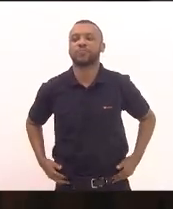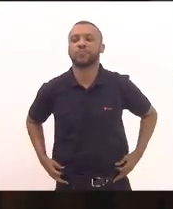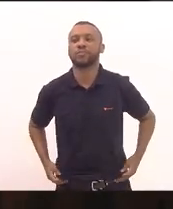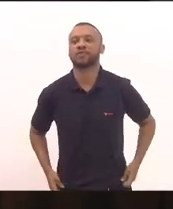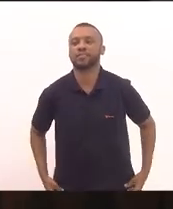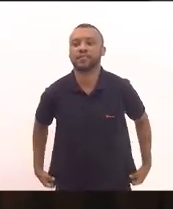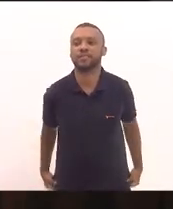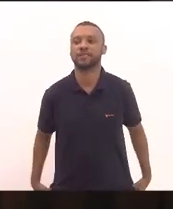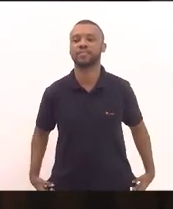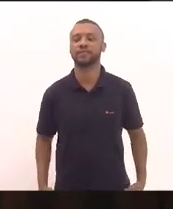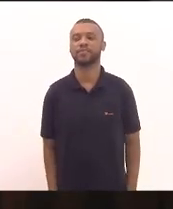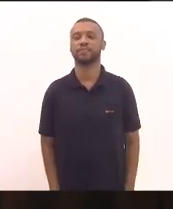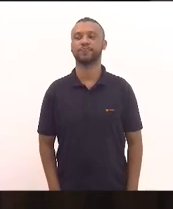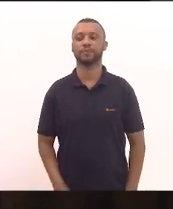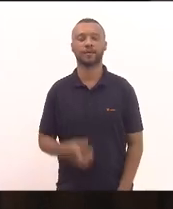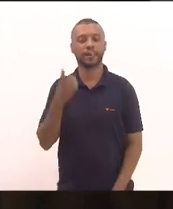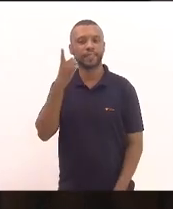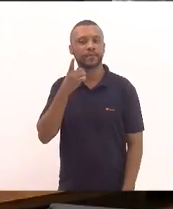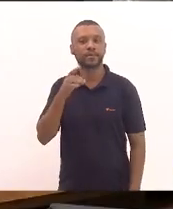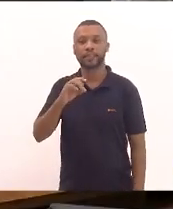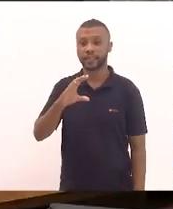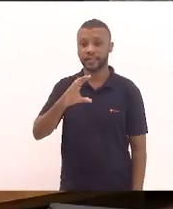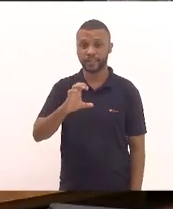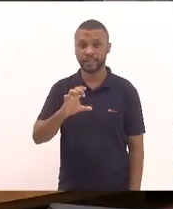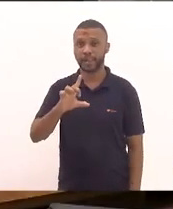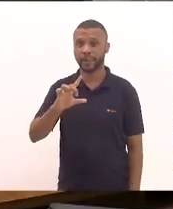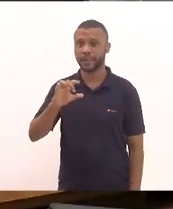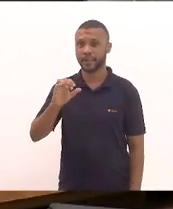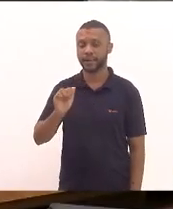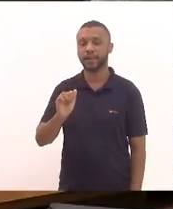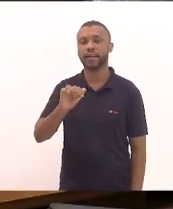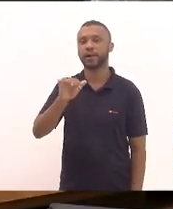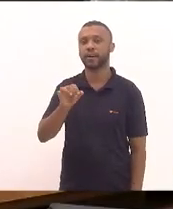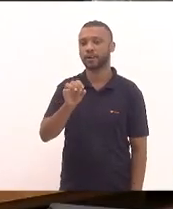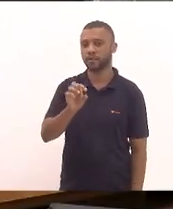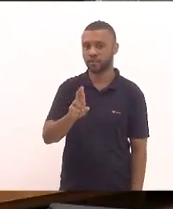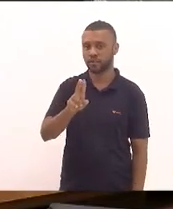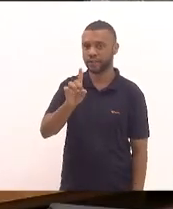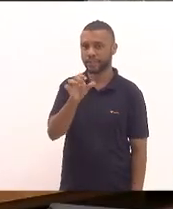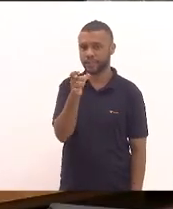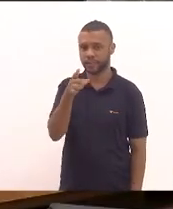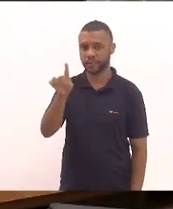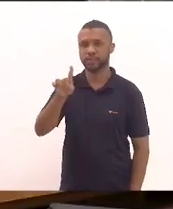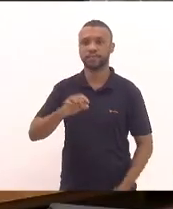Deputada Célia Jordão. Deputada Célia Jordão. Deputado Eurico Júnior.